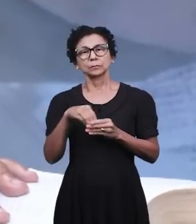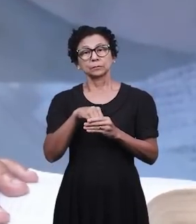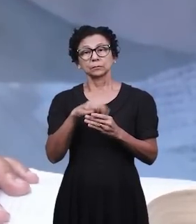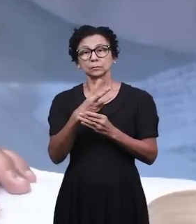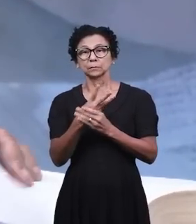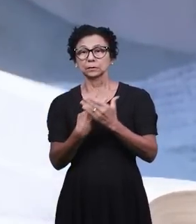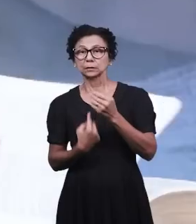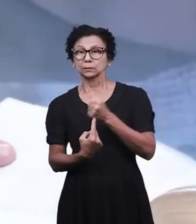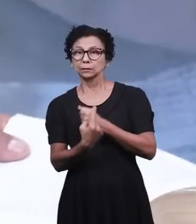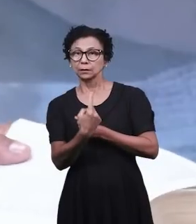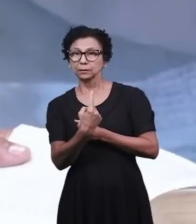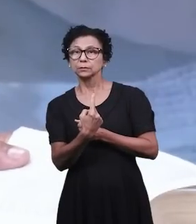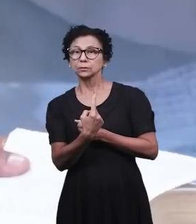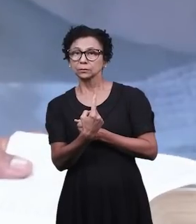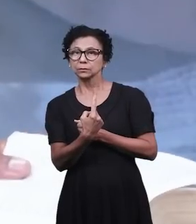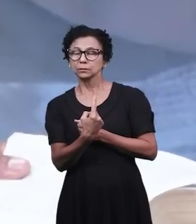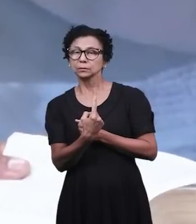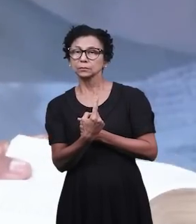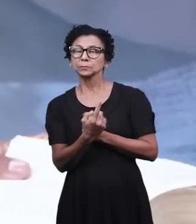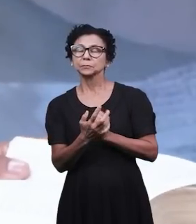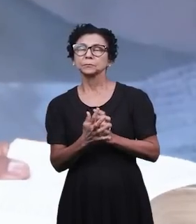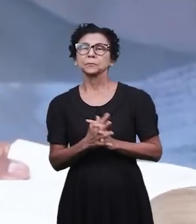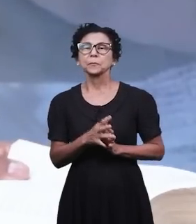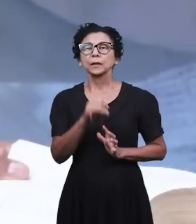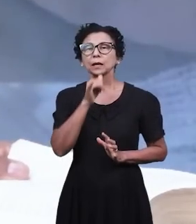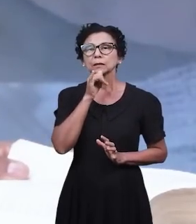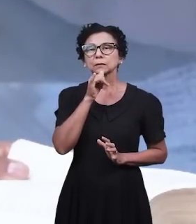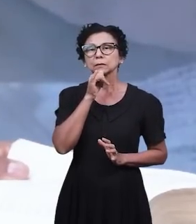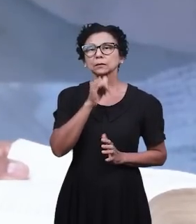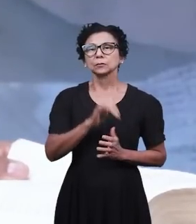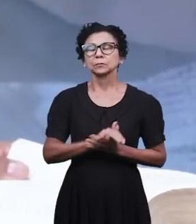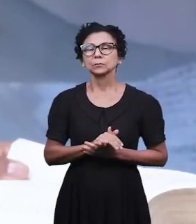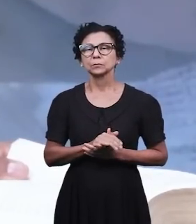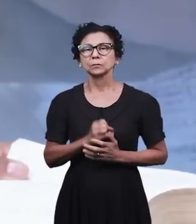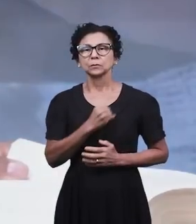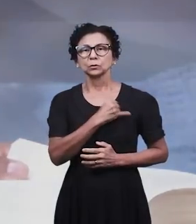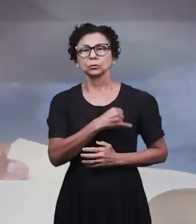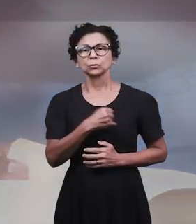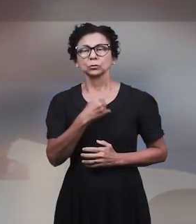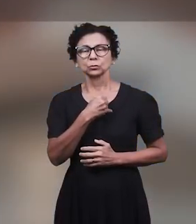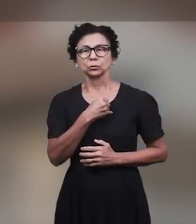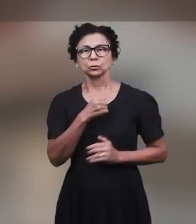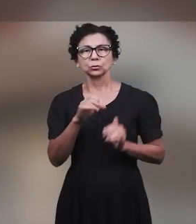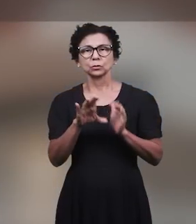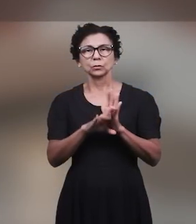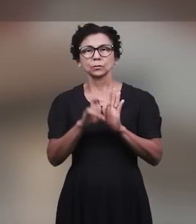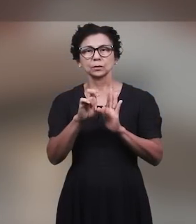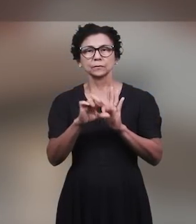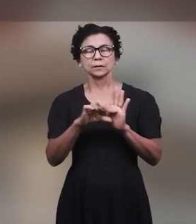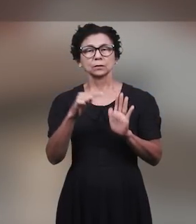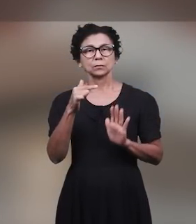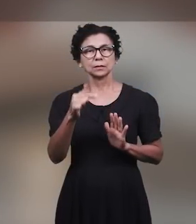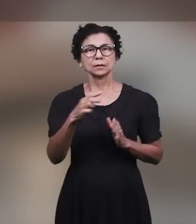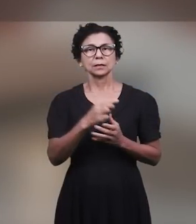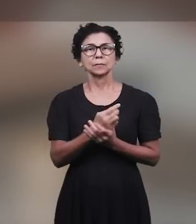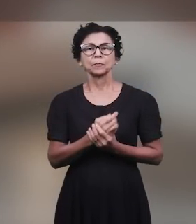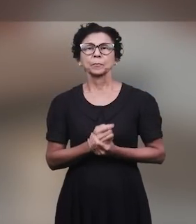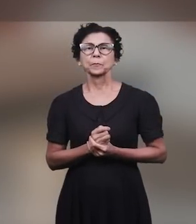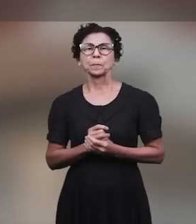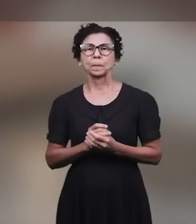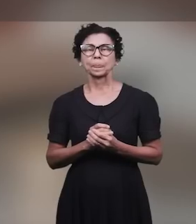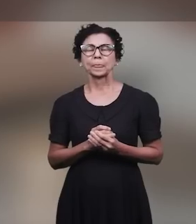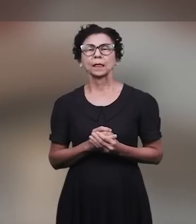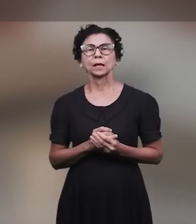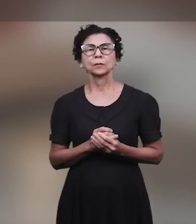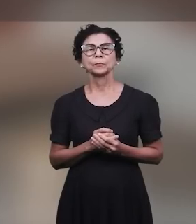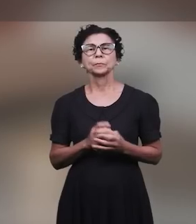da palavra. Você vai ver também aqui, por exemplo, em 1 João 5, versículo 7, porque 3 são os que testificam no